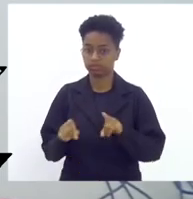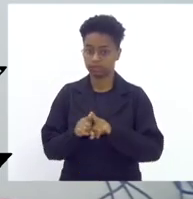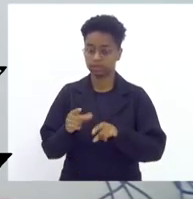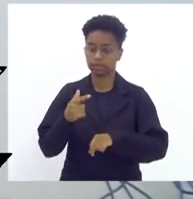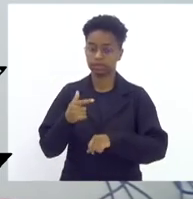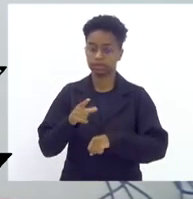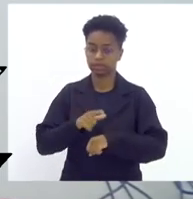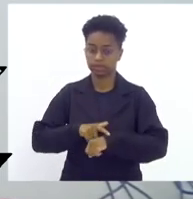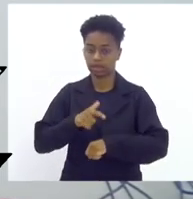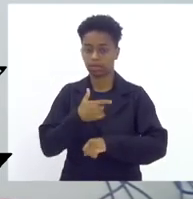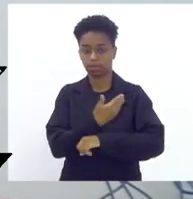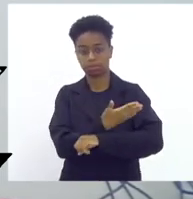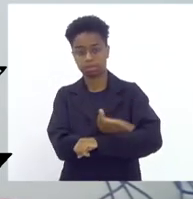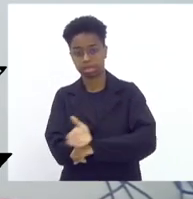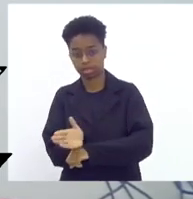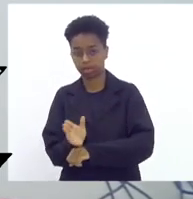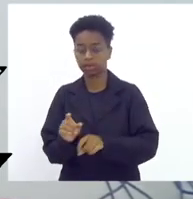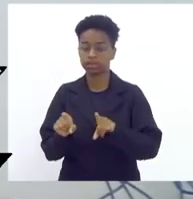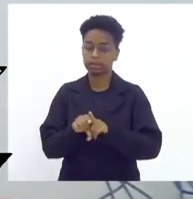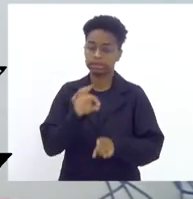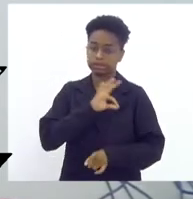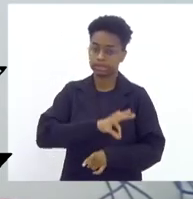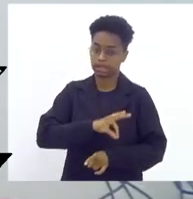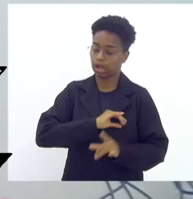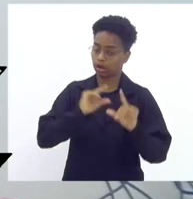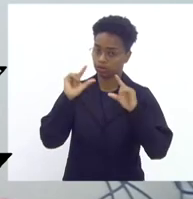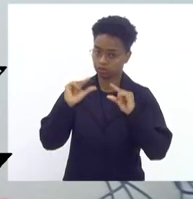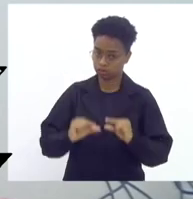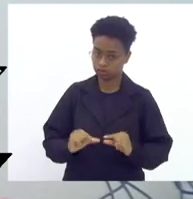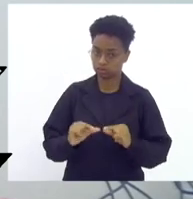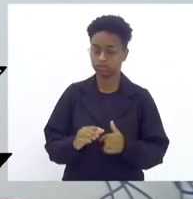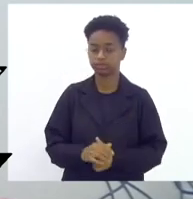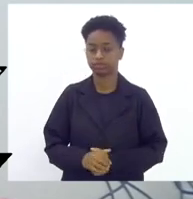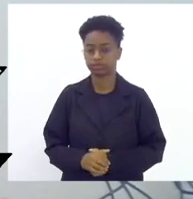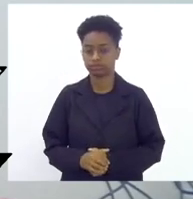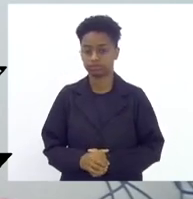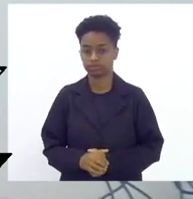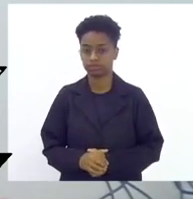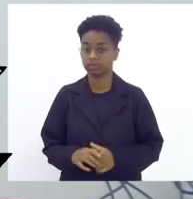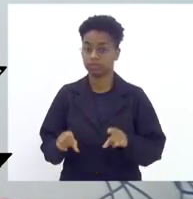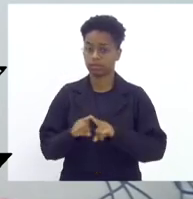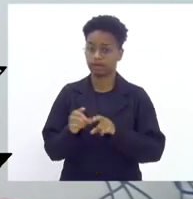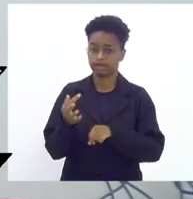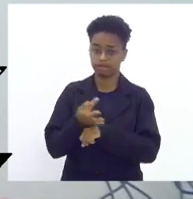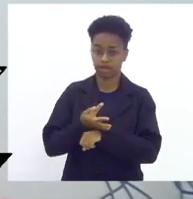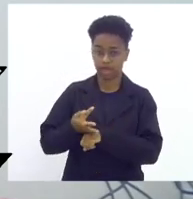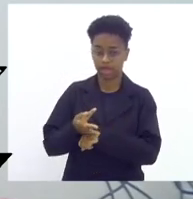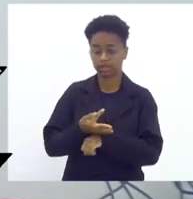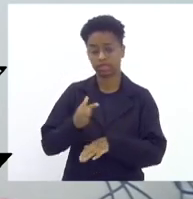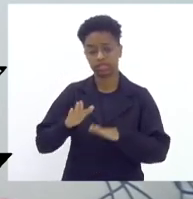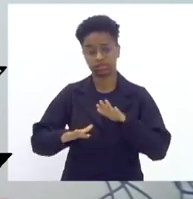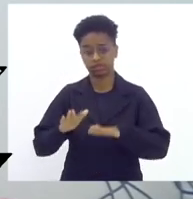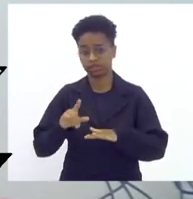trabalho o salário as férias Às vezes a gente não sabe tem